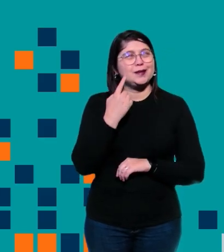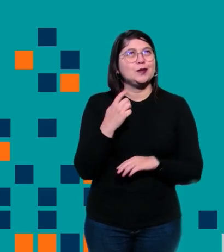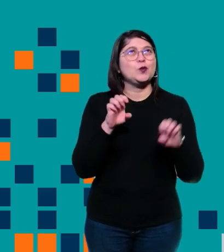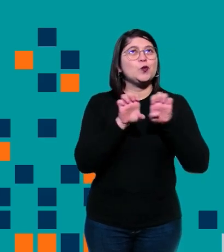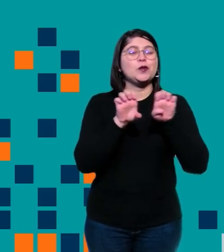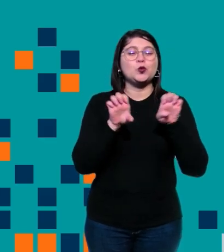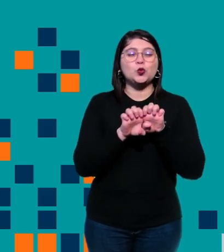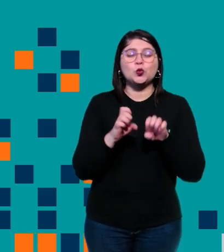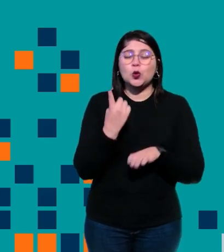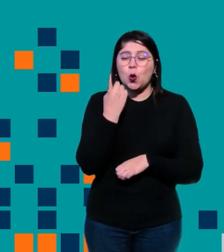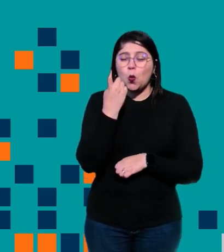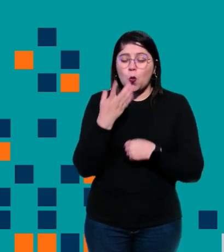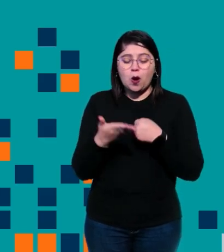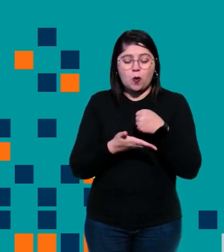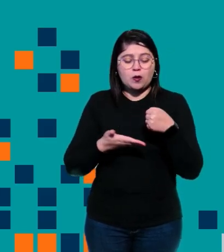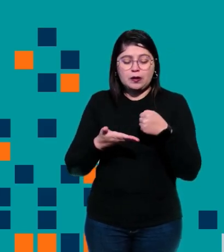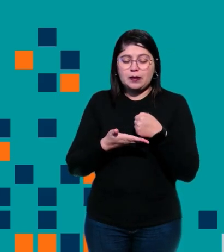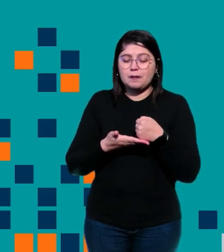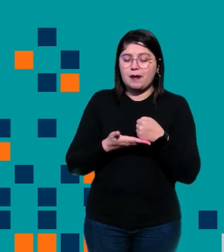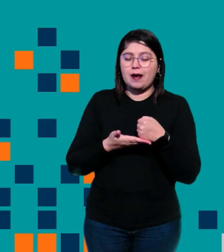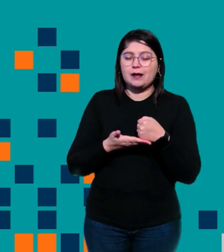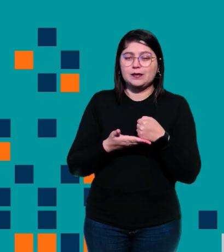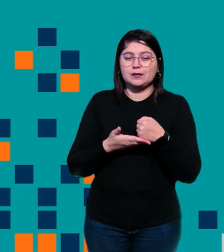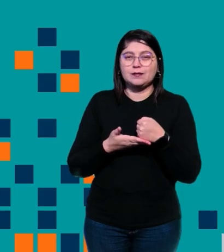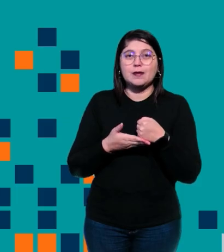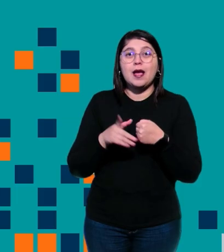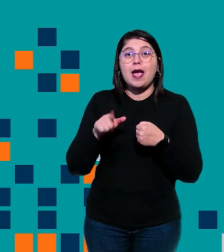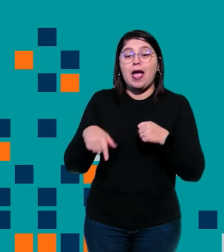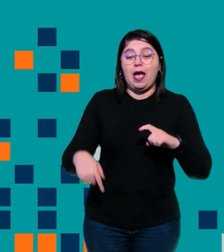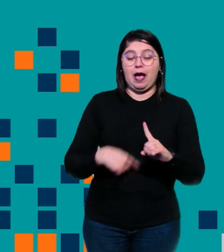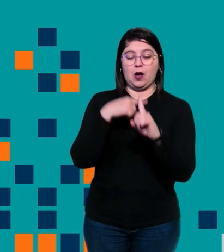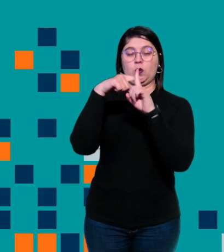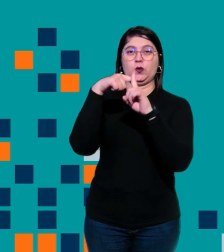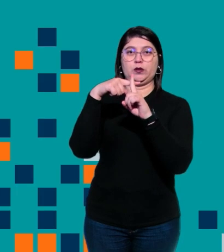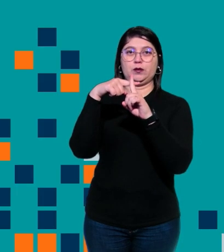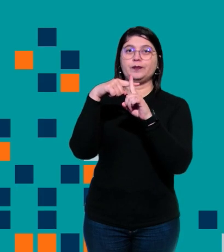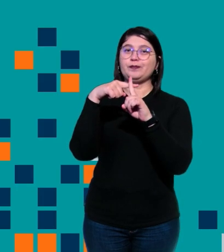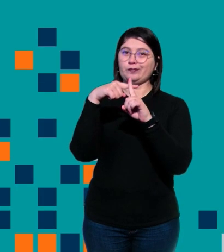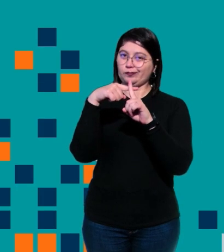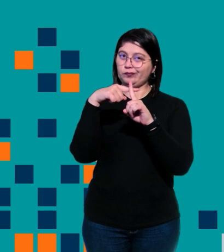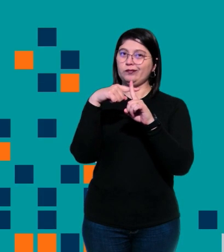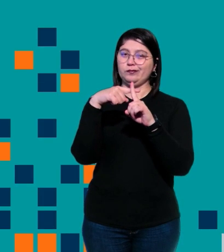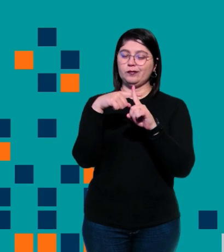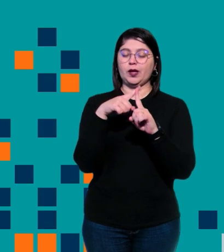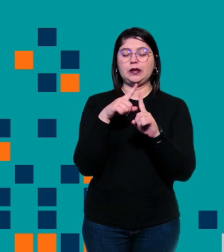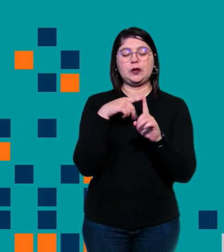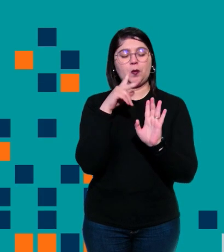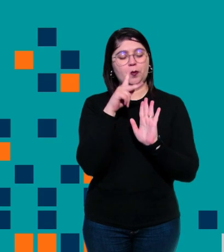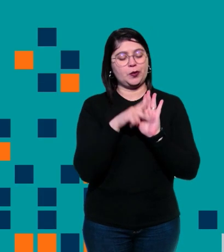único pilar fosse a cruz, né? Então, foi um projeto que a gente...